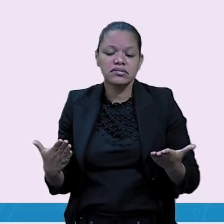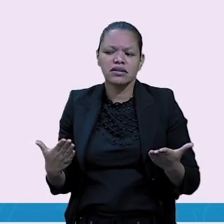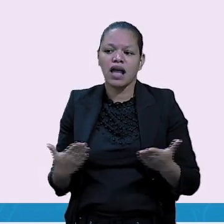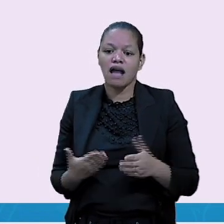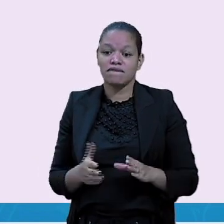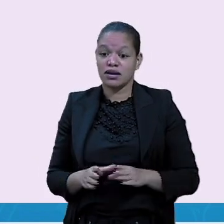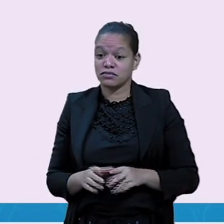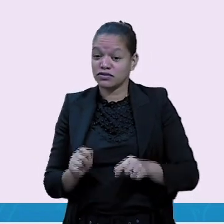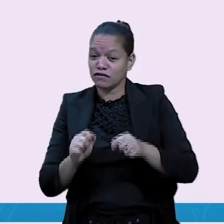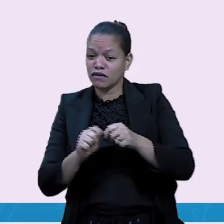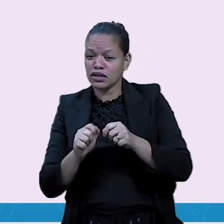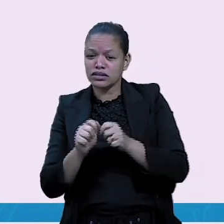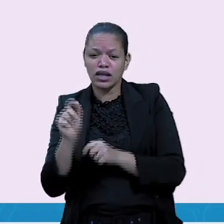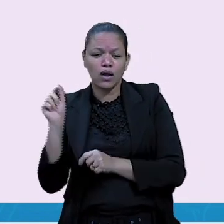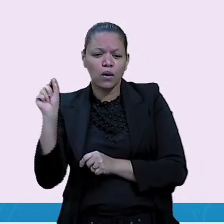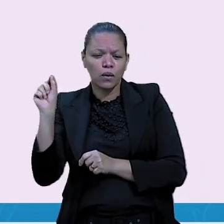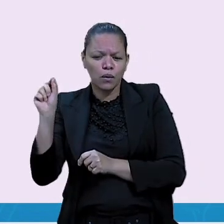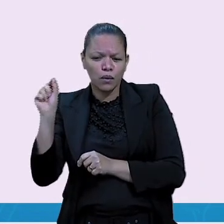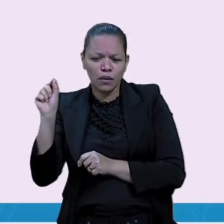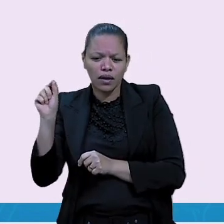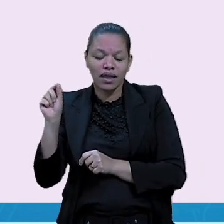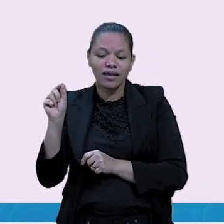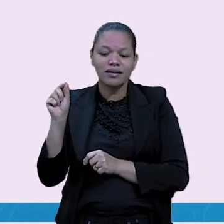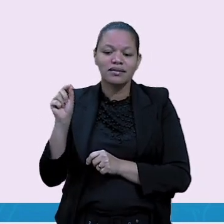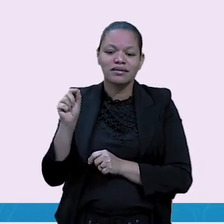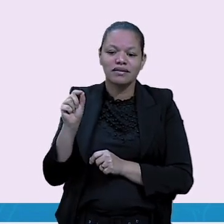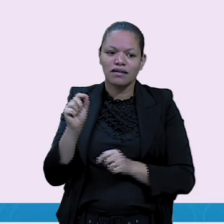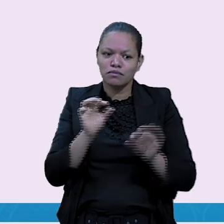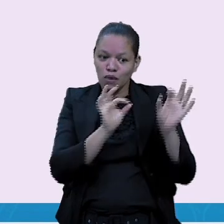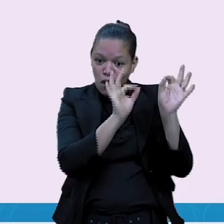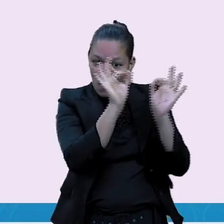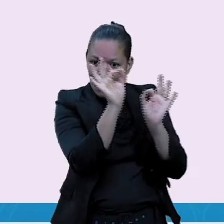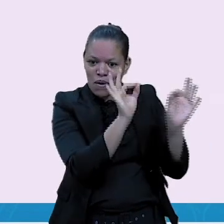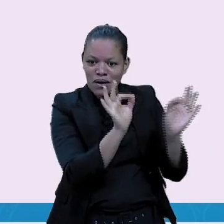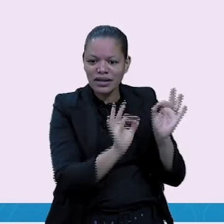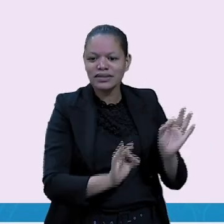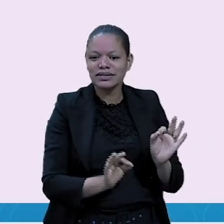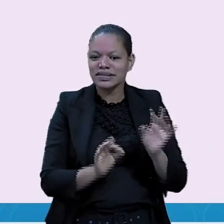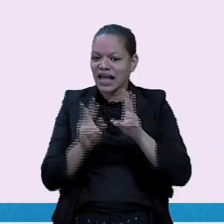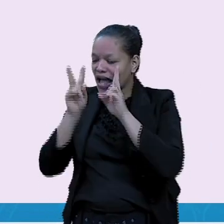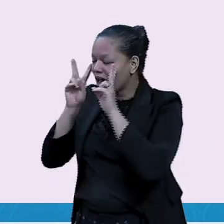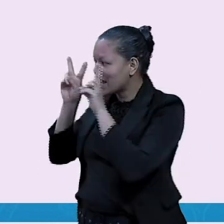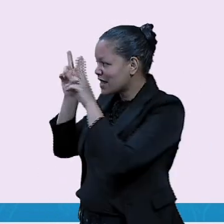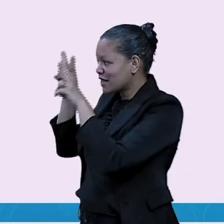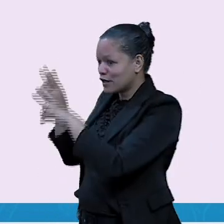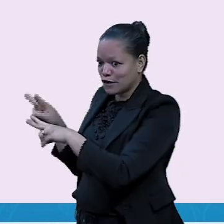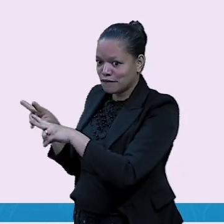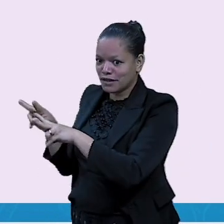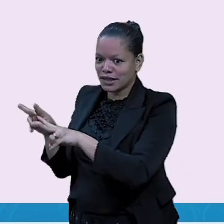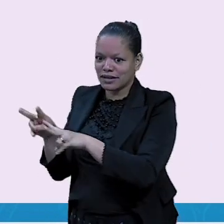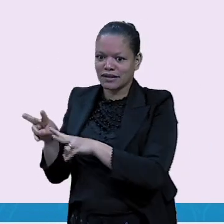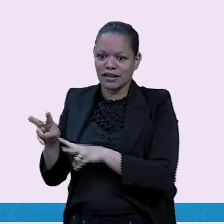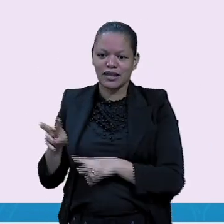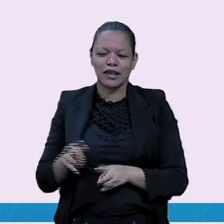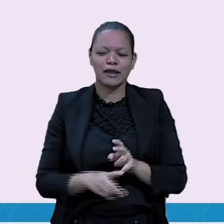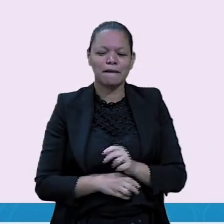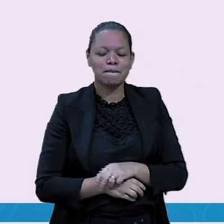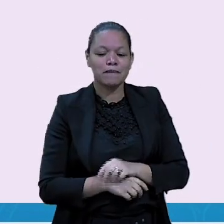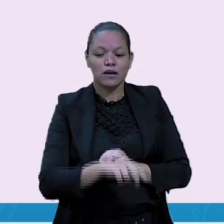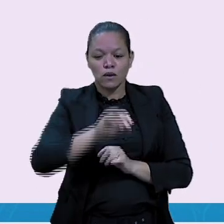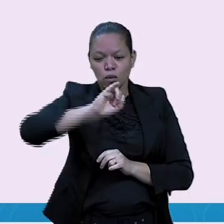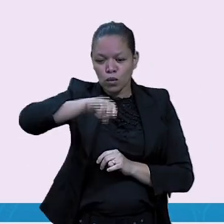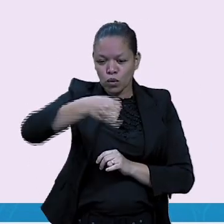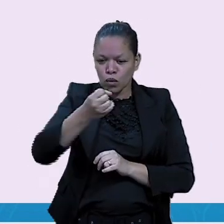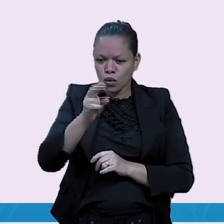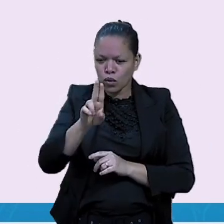110. Então, ele tem 10 centímetros a mais do que o Lucas. Meu filho está comendo muita verdura e muitos legumes e está